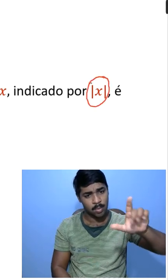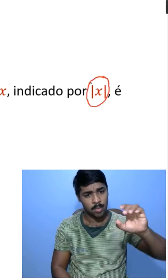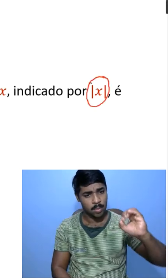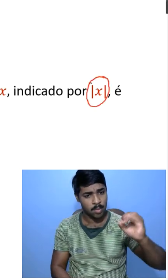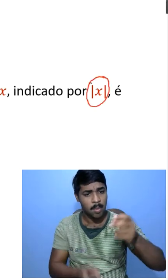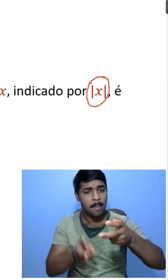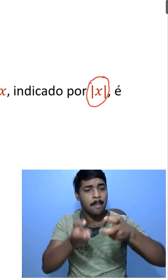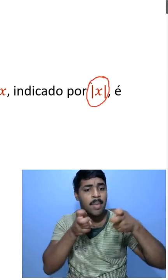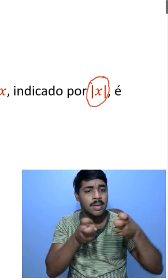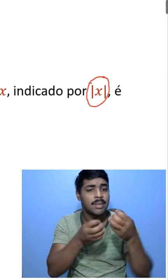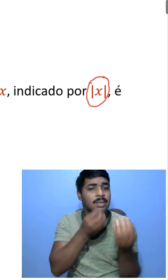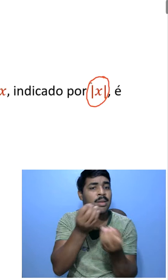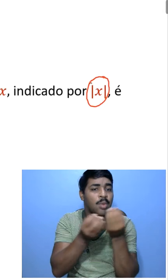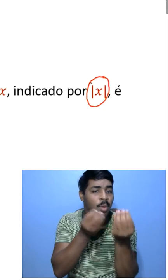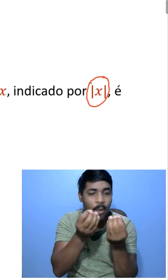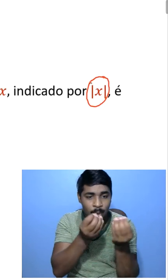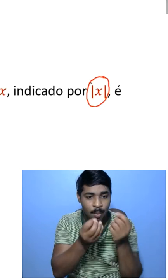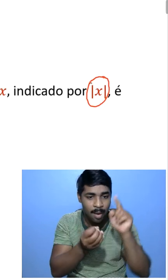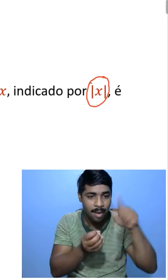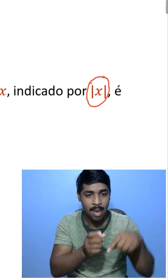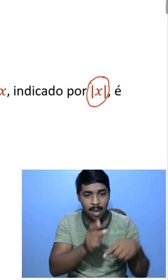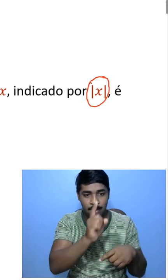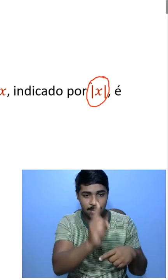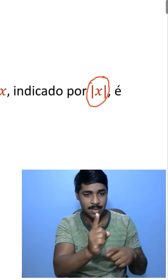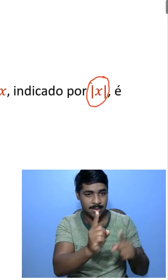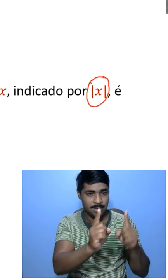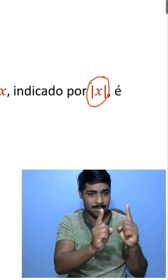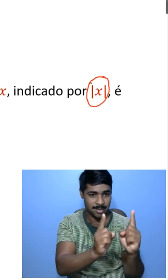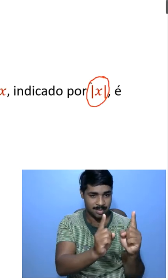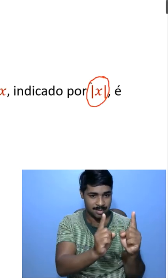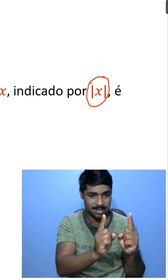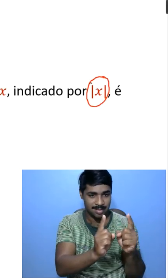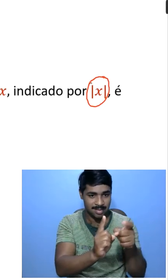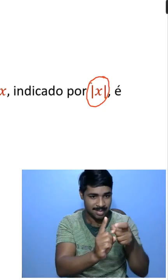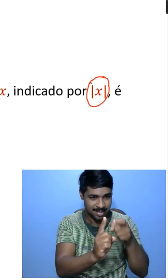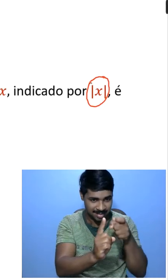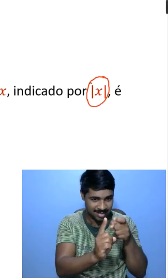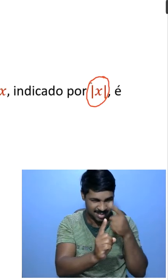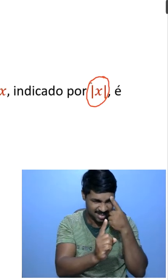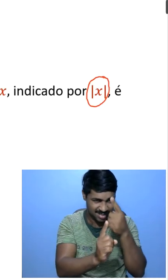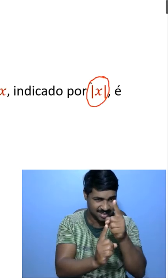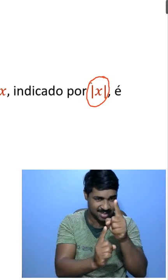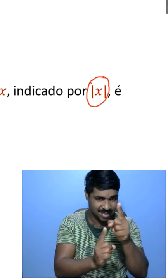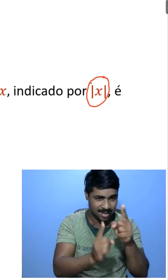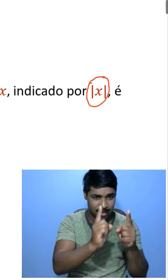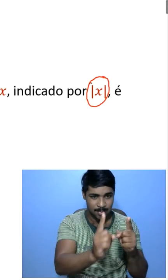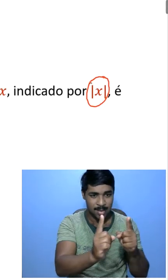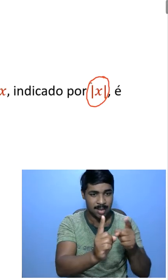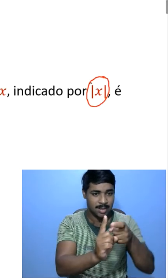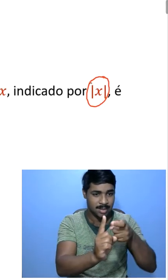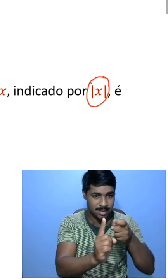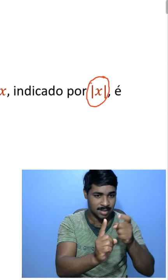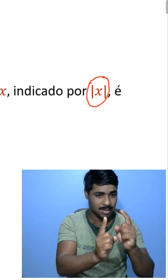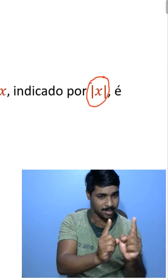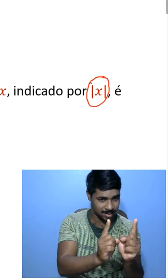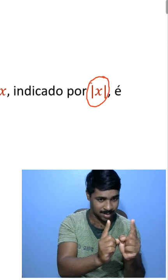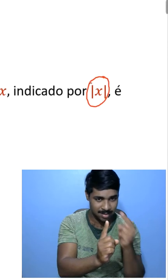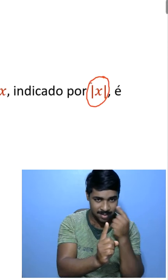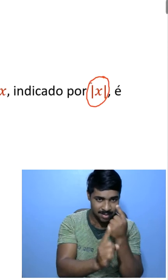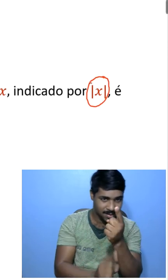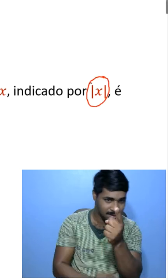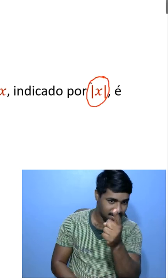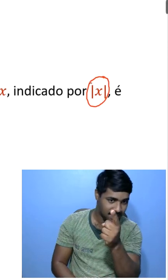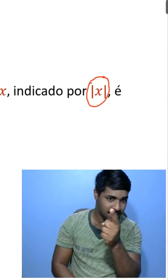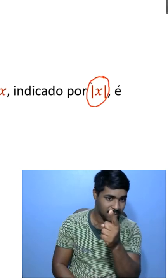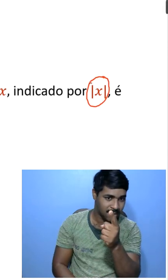Então, toda vez que aparecer em um livro ou em um exercício esse símbolo, né, barras e no meio x ou outras